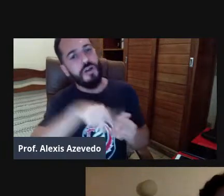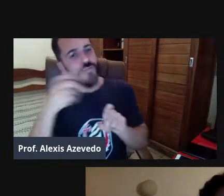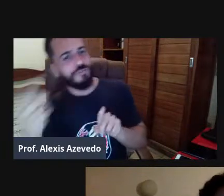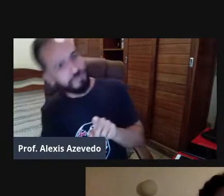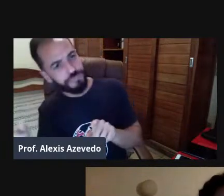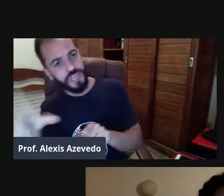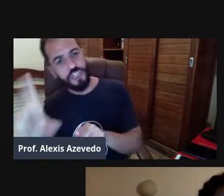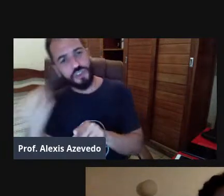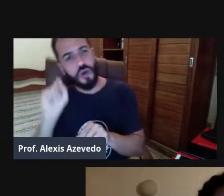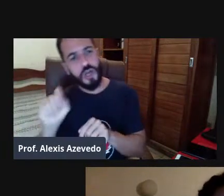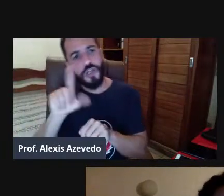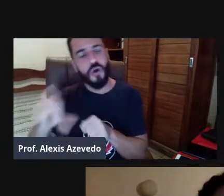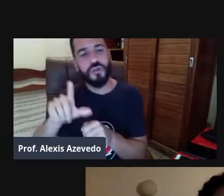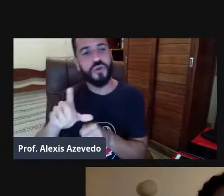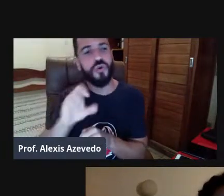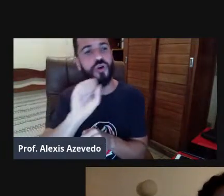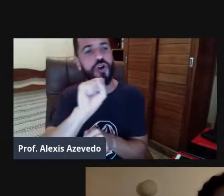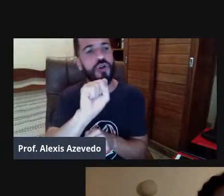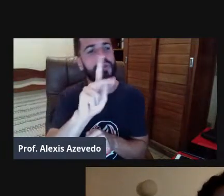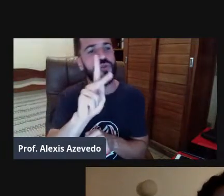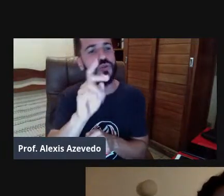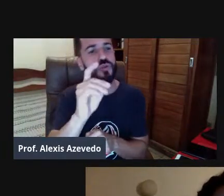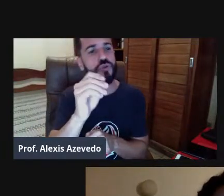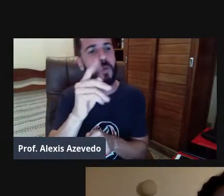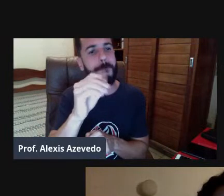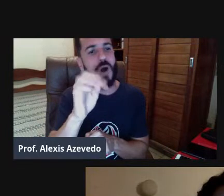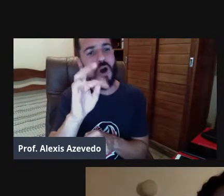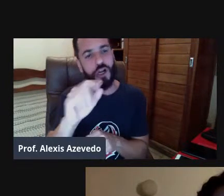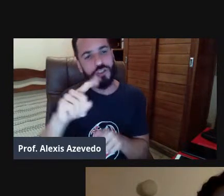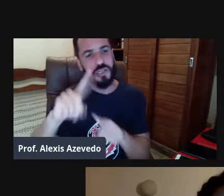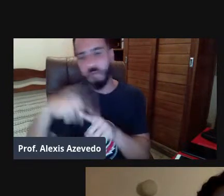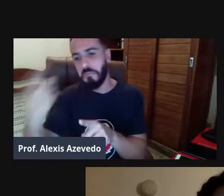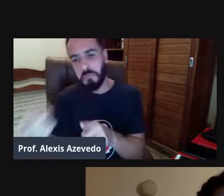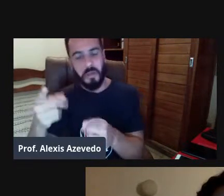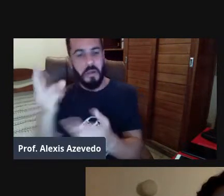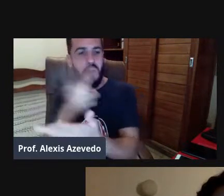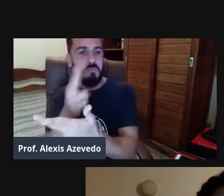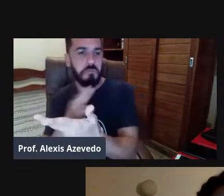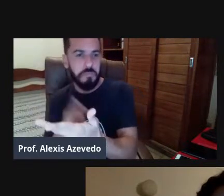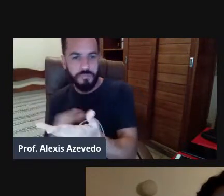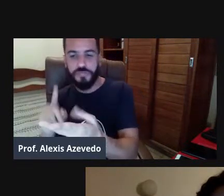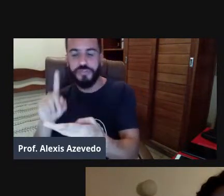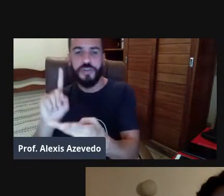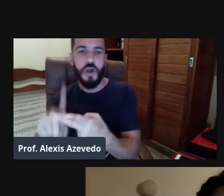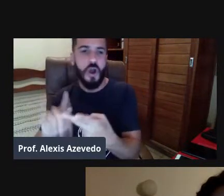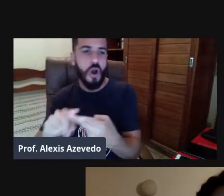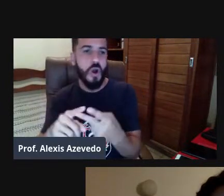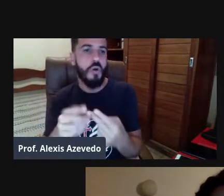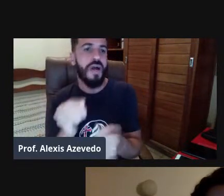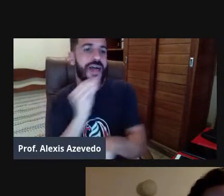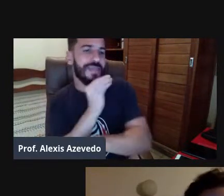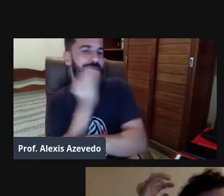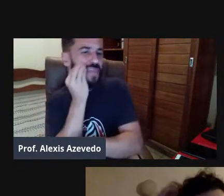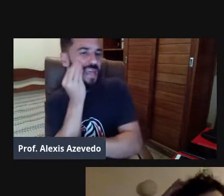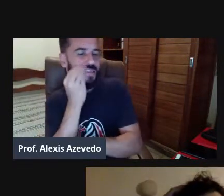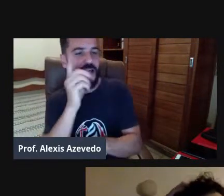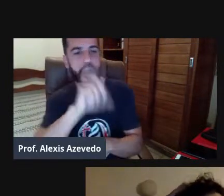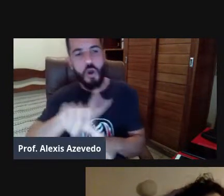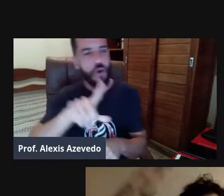outra superfície, vai trabalhar o desenho numa outra superfície, ou experimentar uma pintura, um